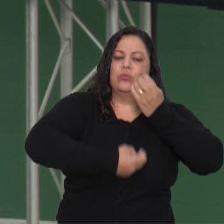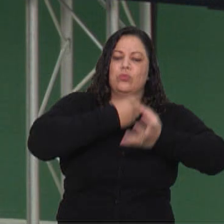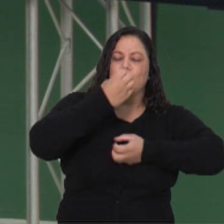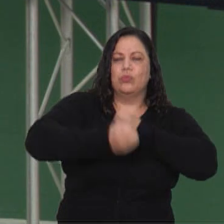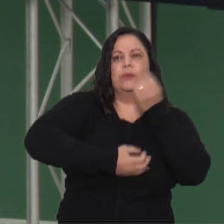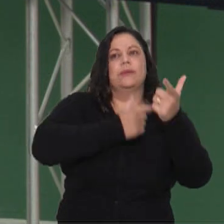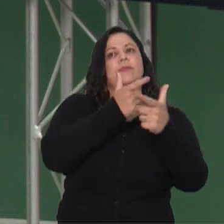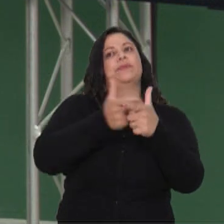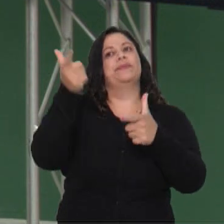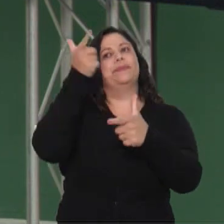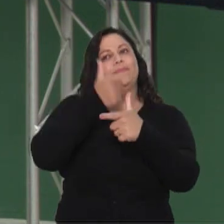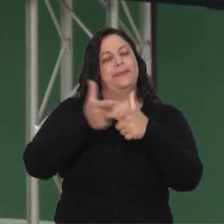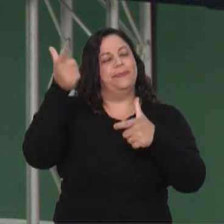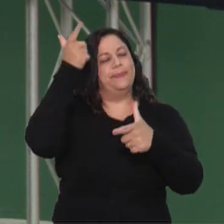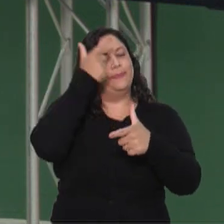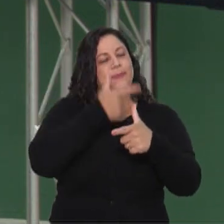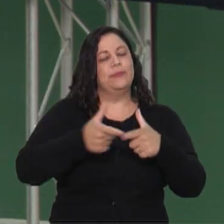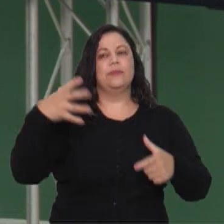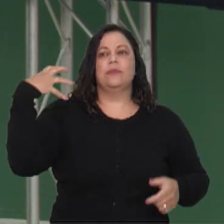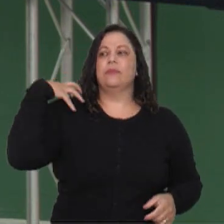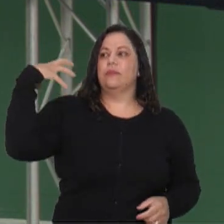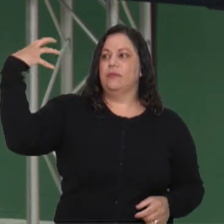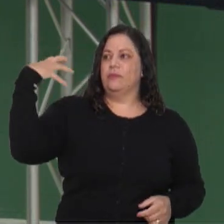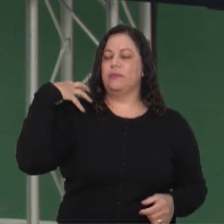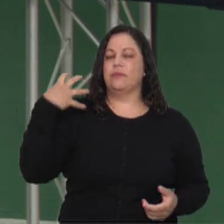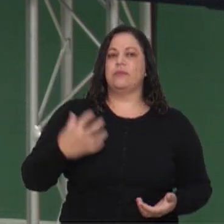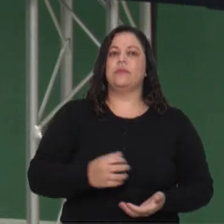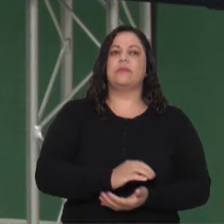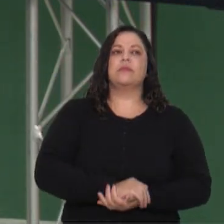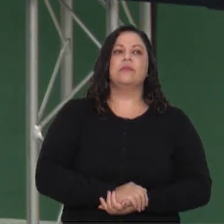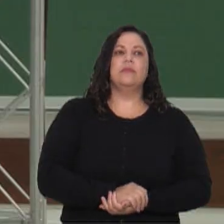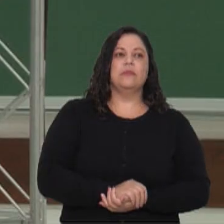problema para o Platão.